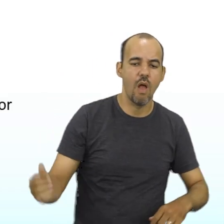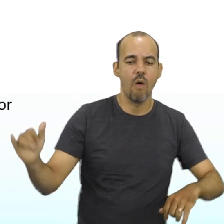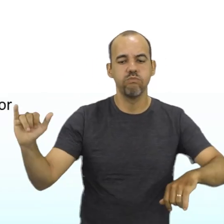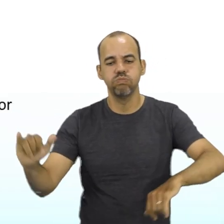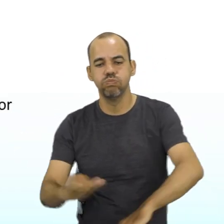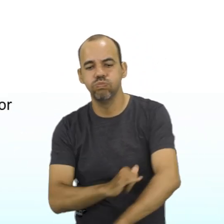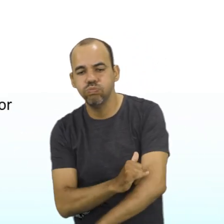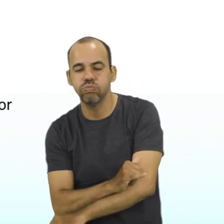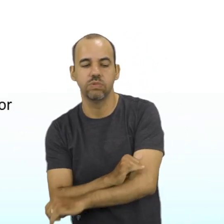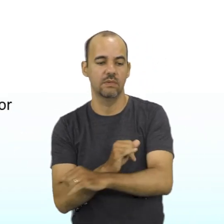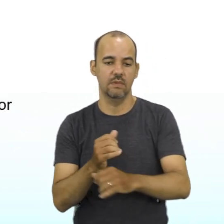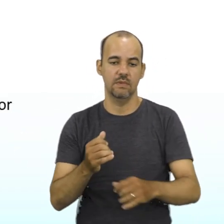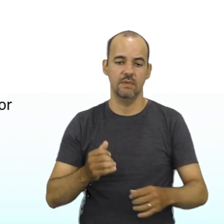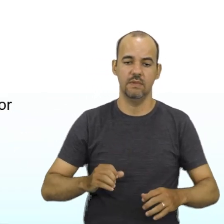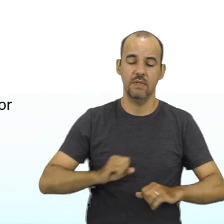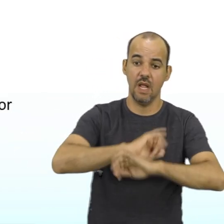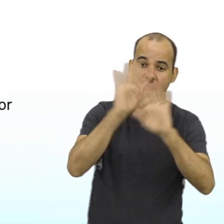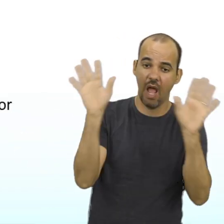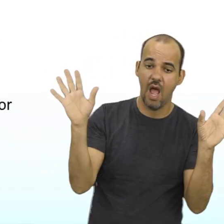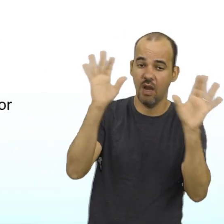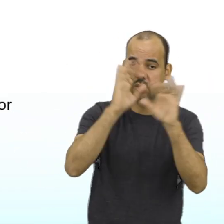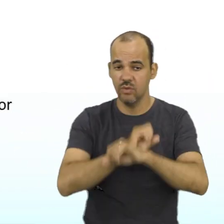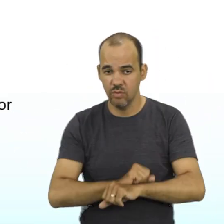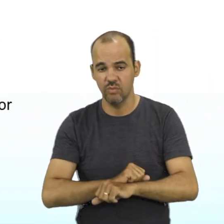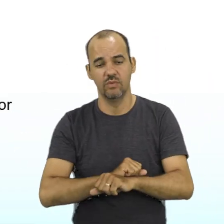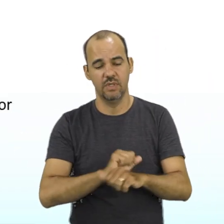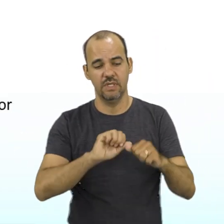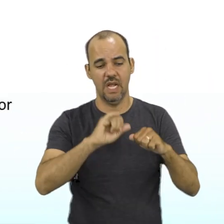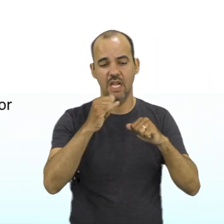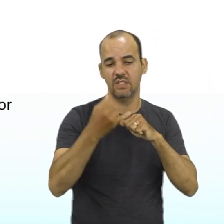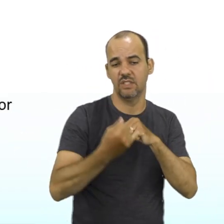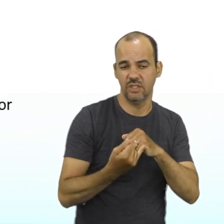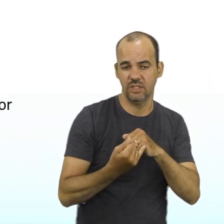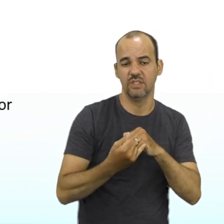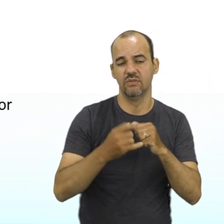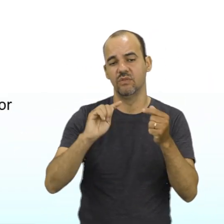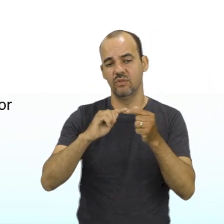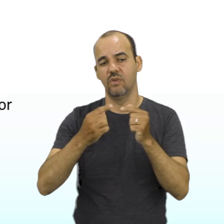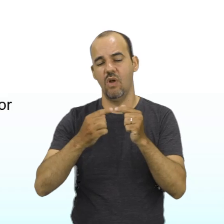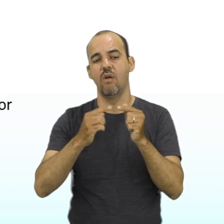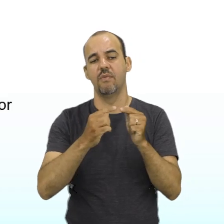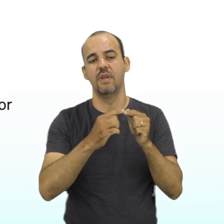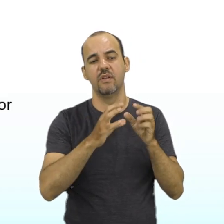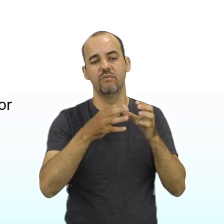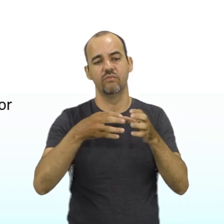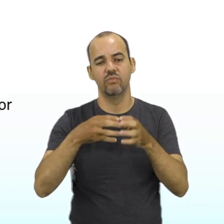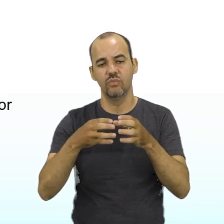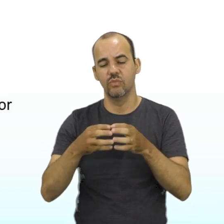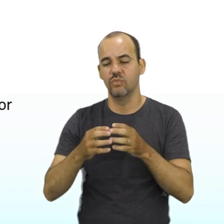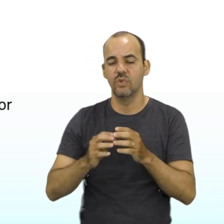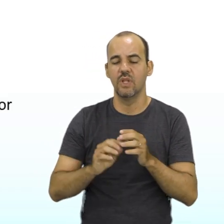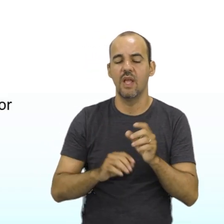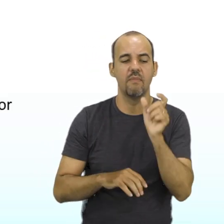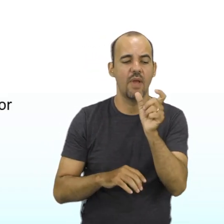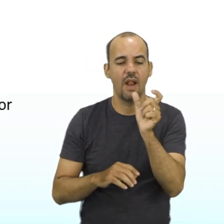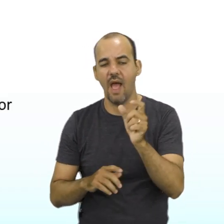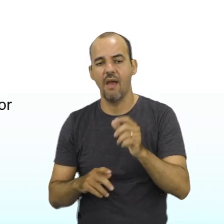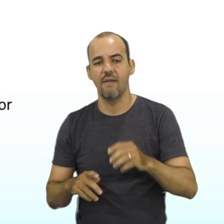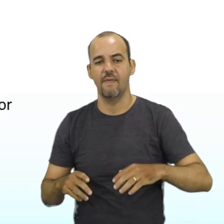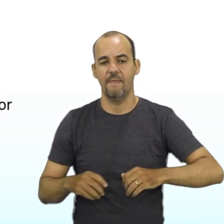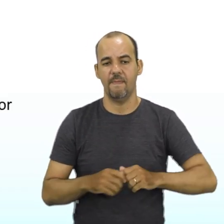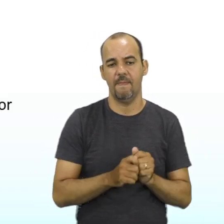nosso slide, que os adjetivos possessivos, por sua vez, são termos que indicam a relação de posse que